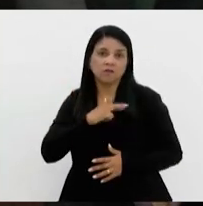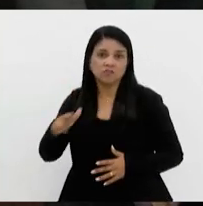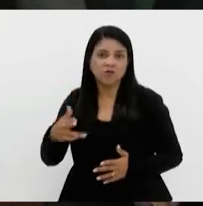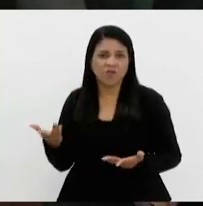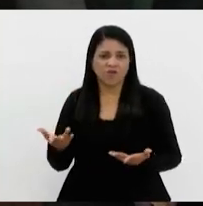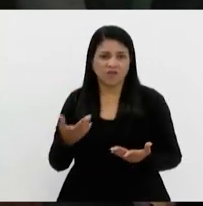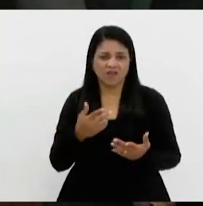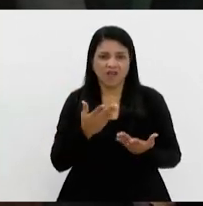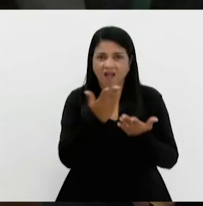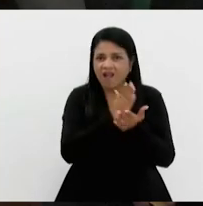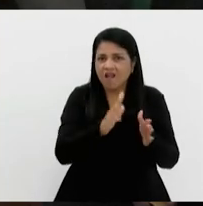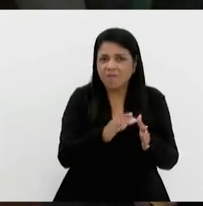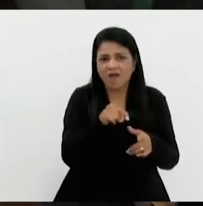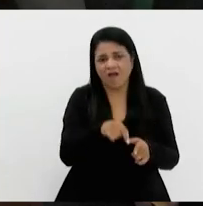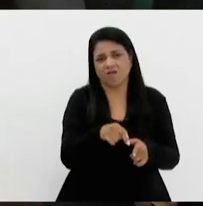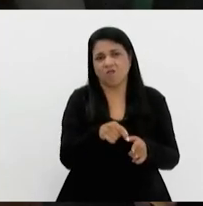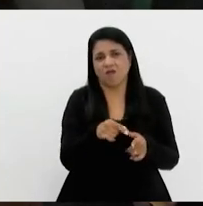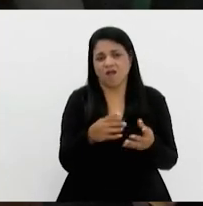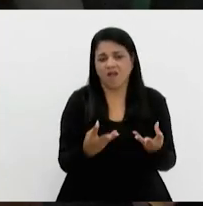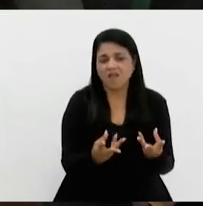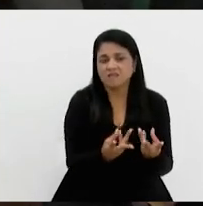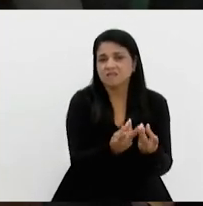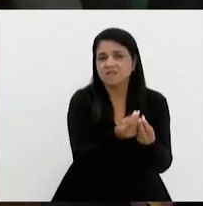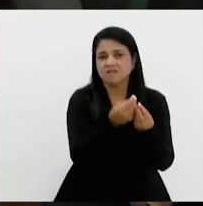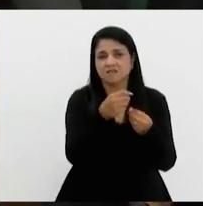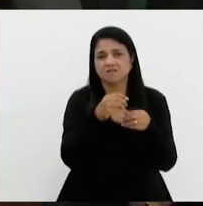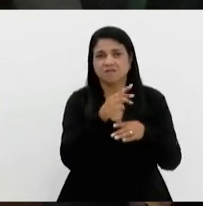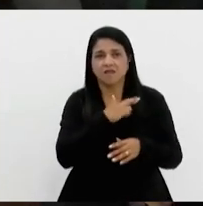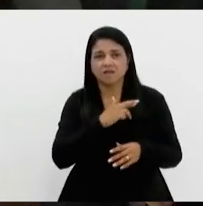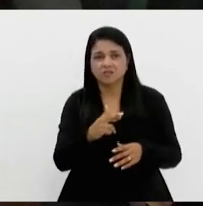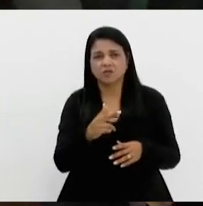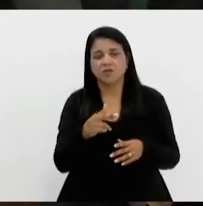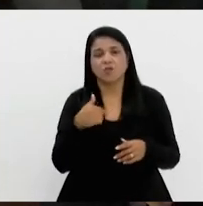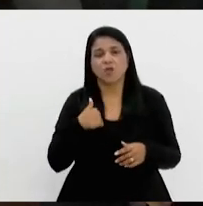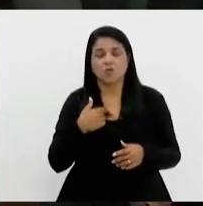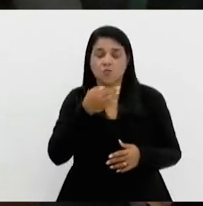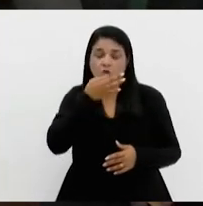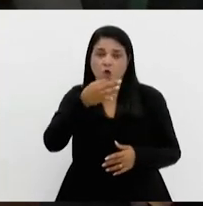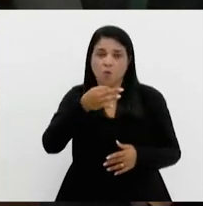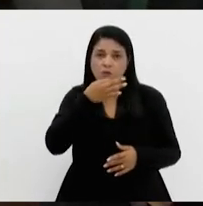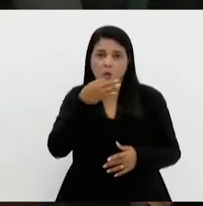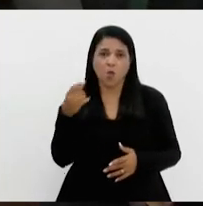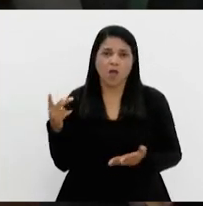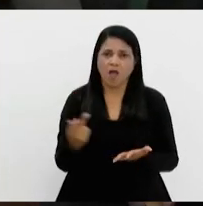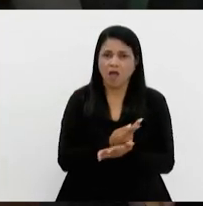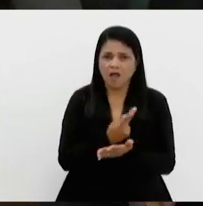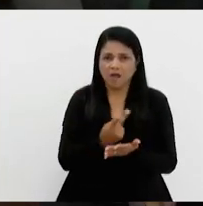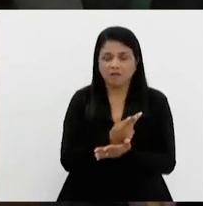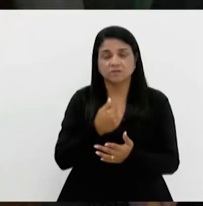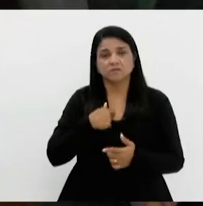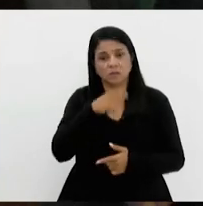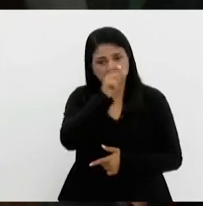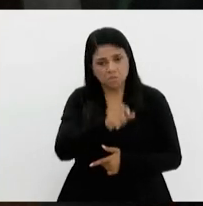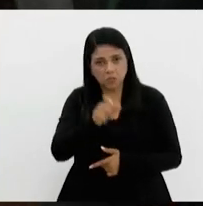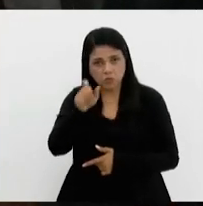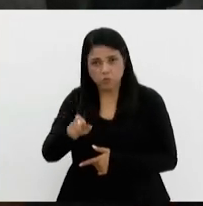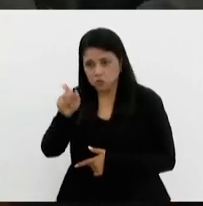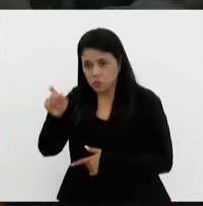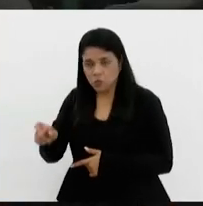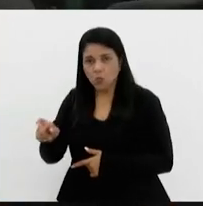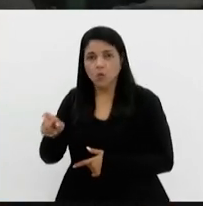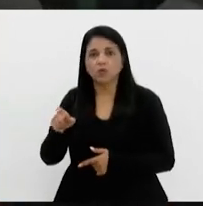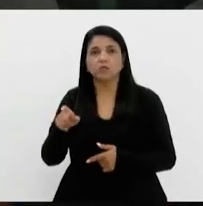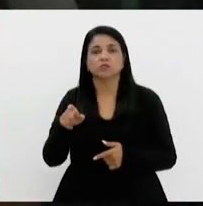religião, eu considero uma canalice de tudo que é feito. Não é à toa que determinados personagens